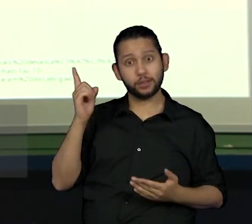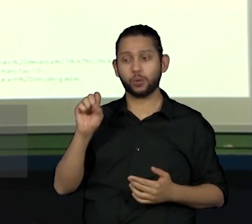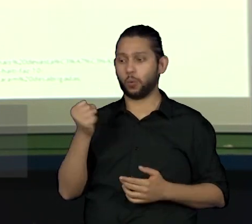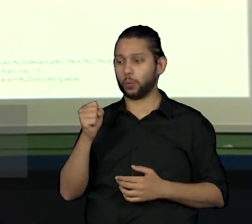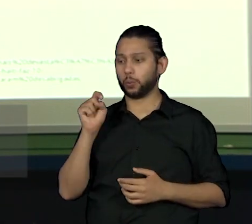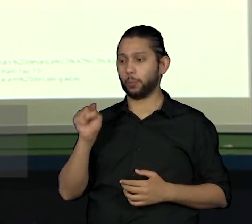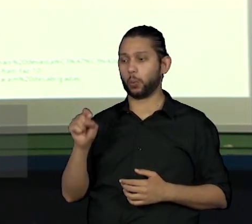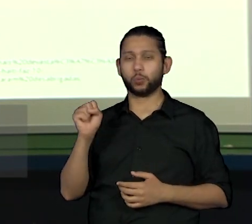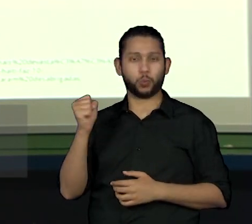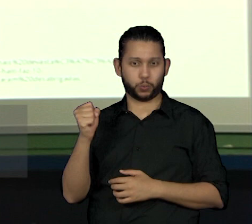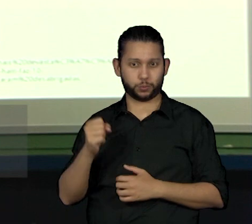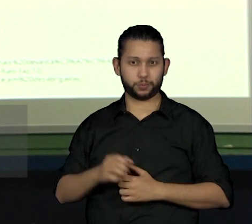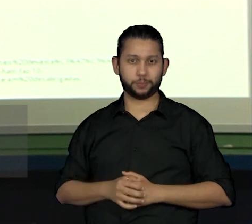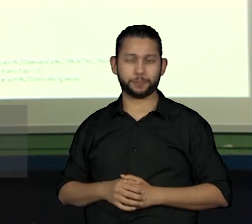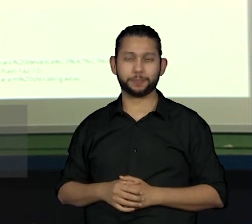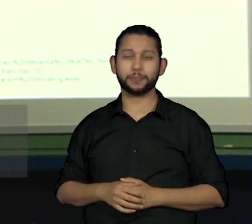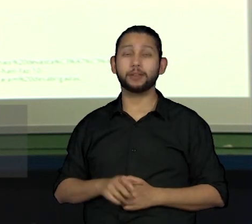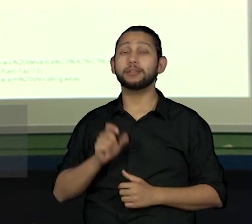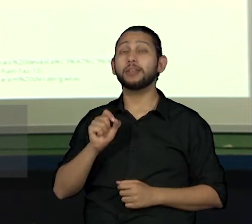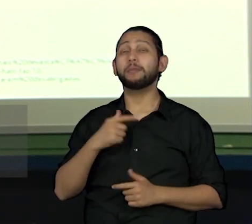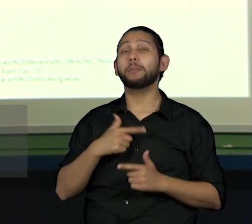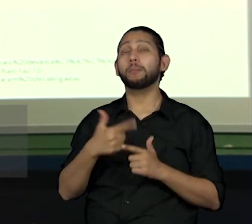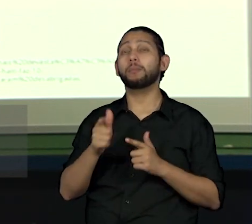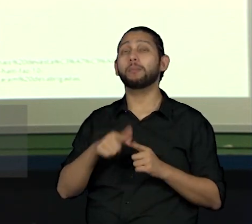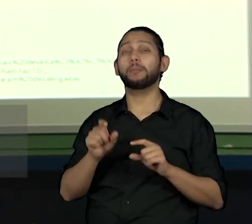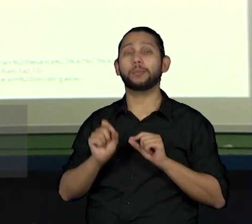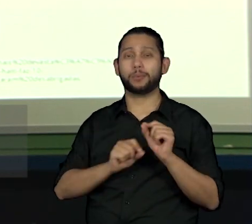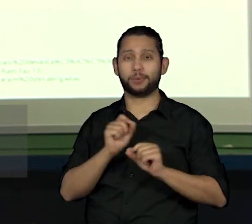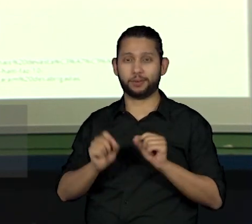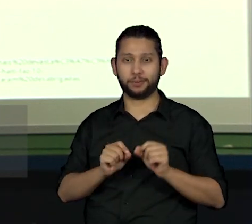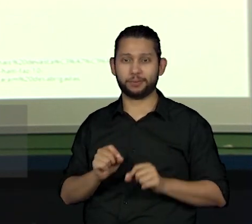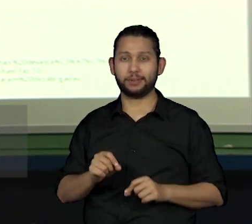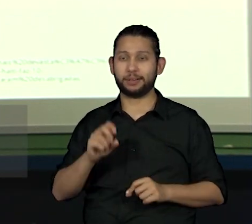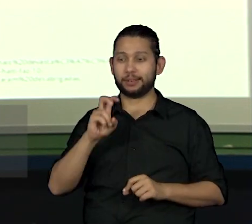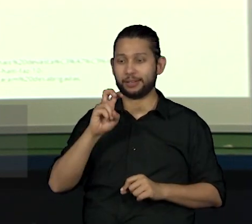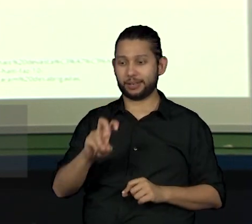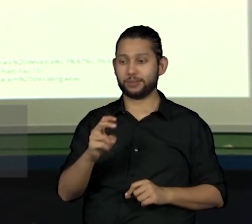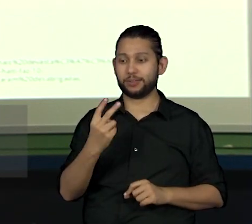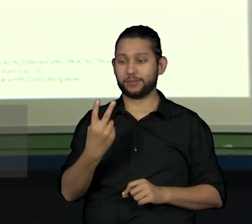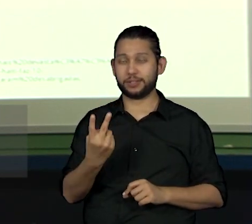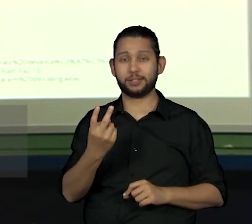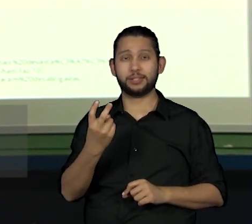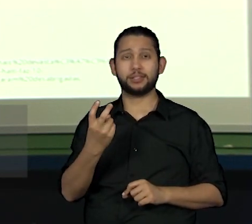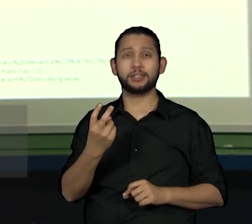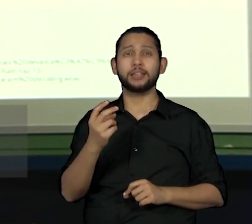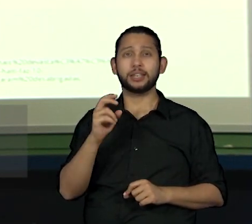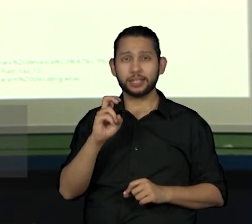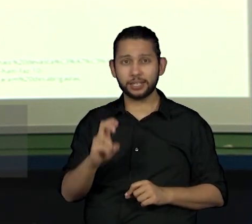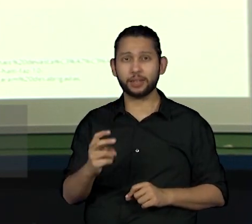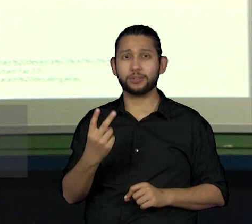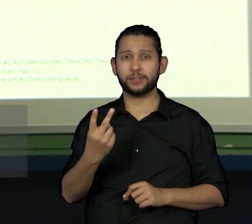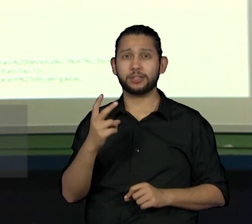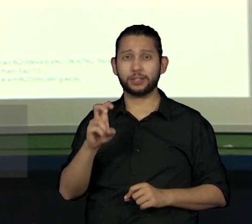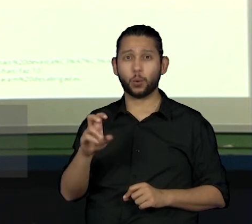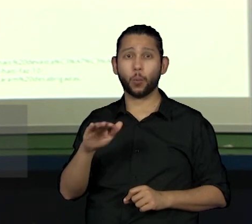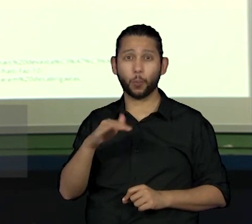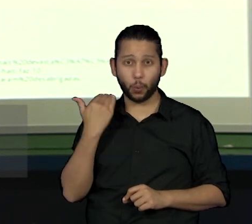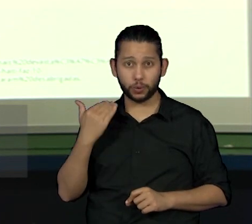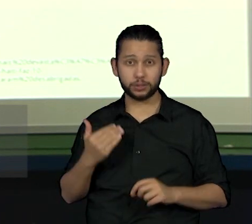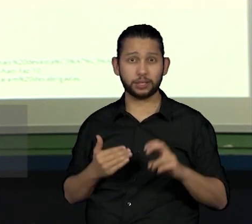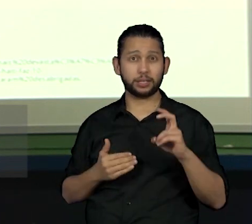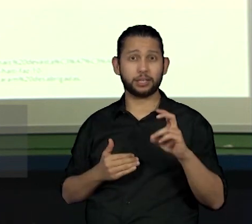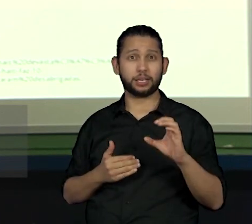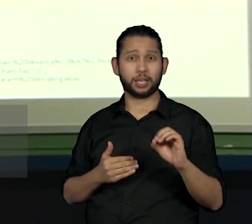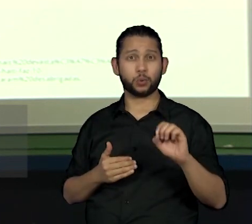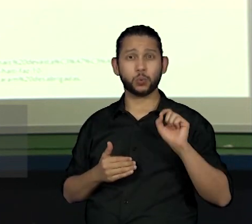8,8, tendo como consequências 525 mortes e 500 mil residências